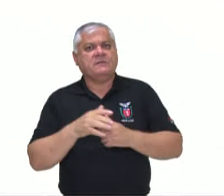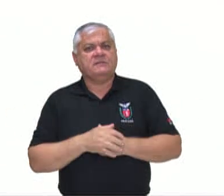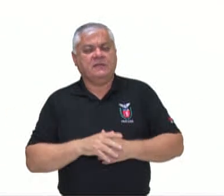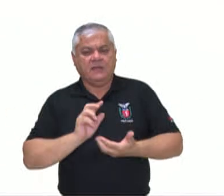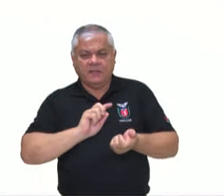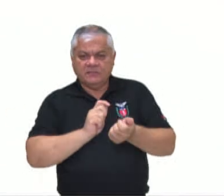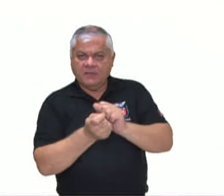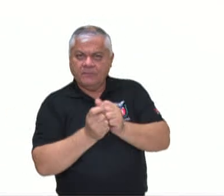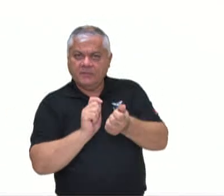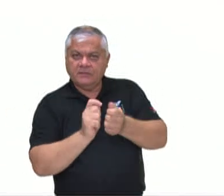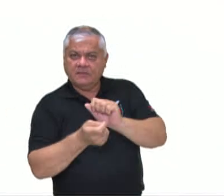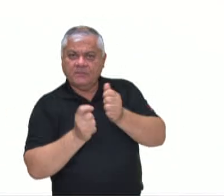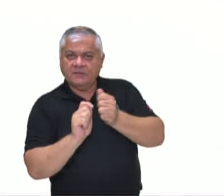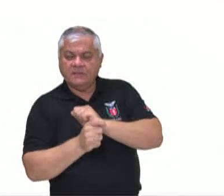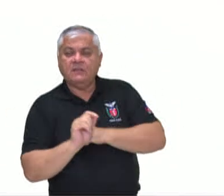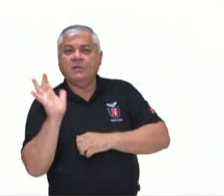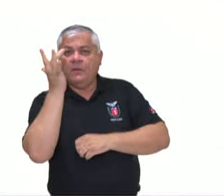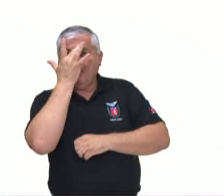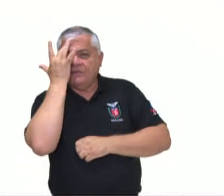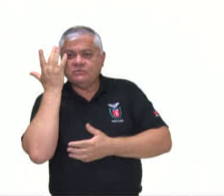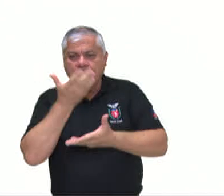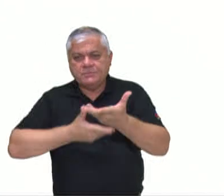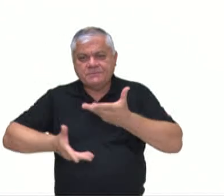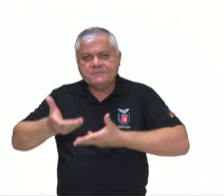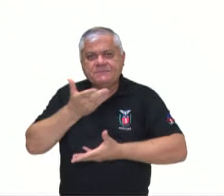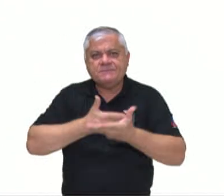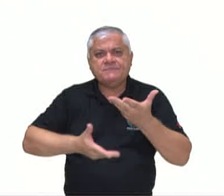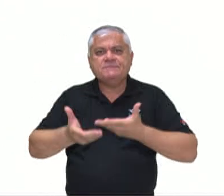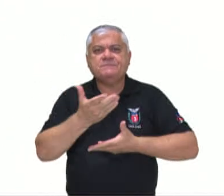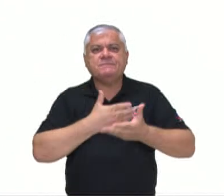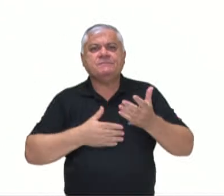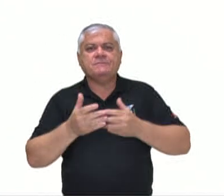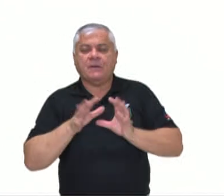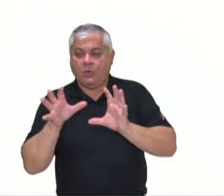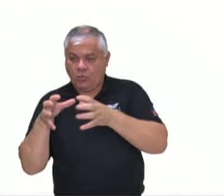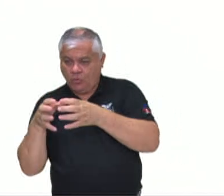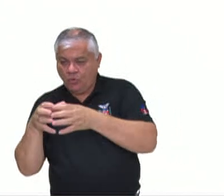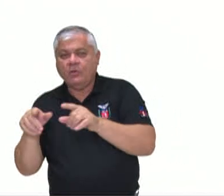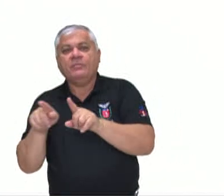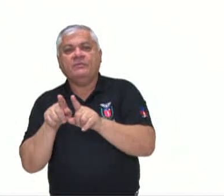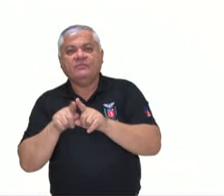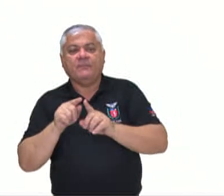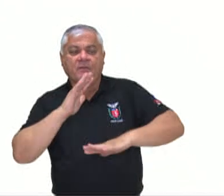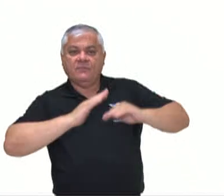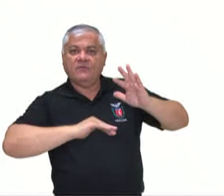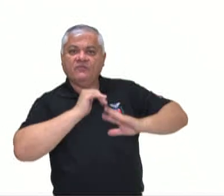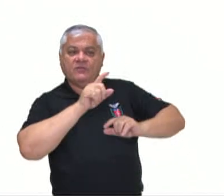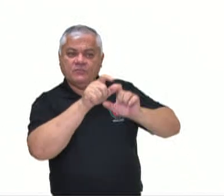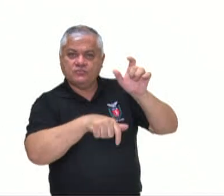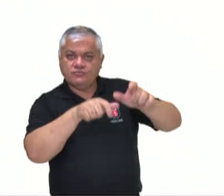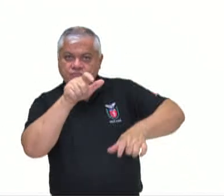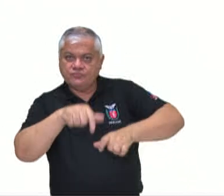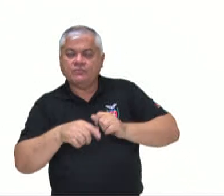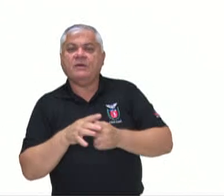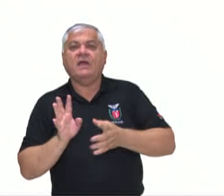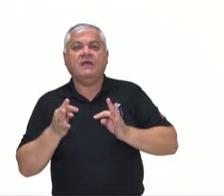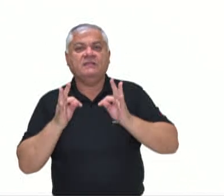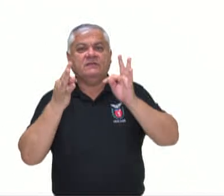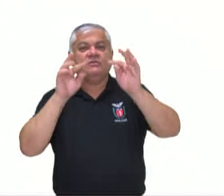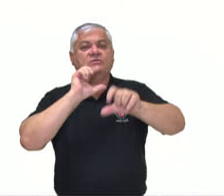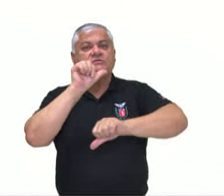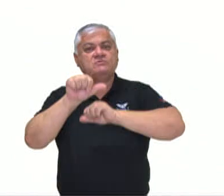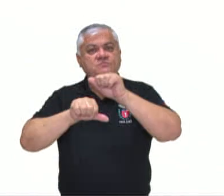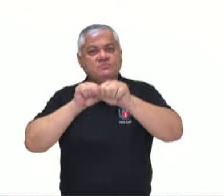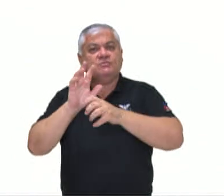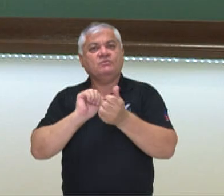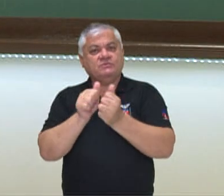moldando a forma como o público interage com as equipes e jogadores. Com o passar do tempo, a tecnologia vem alterando até mesmo os esportes